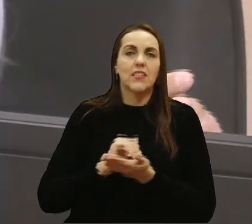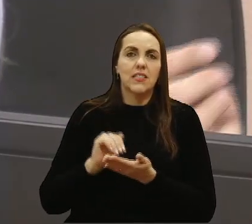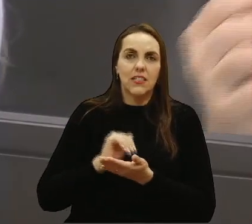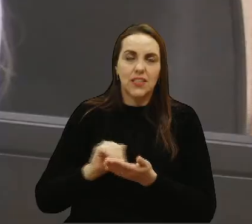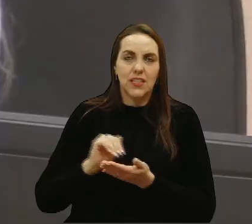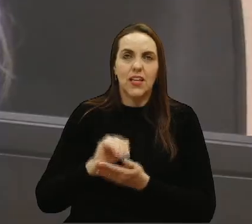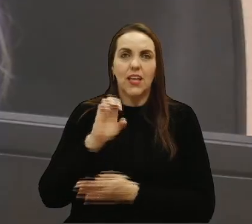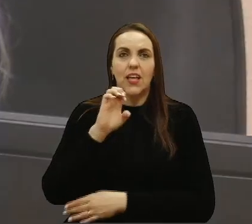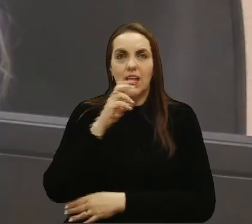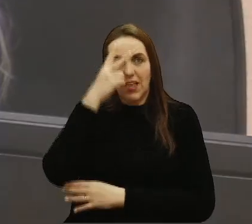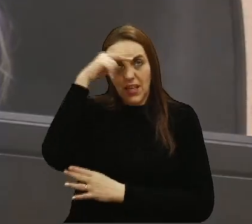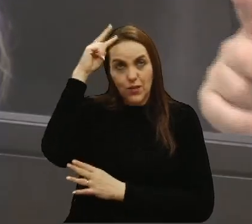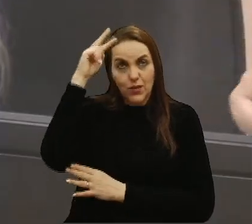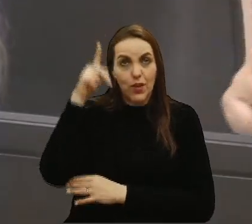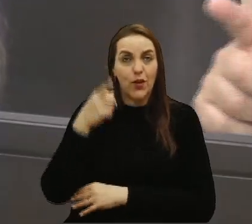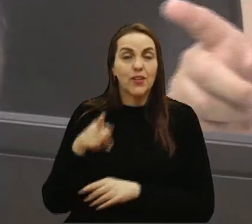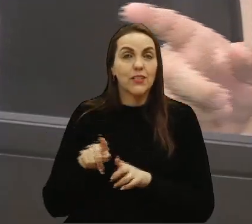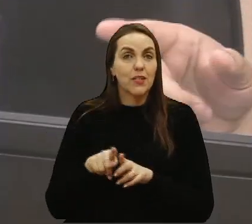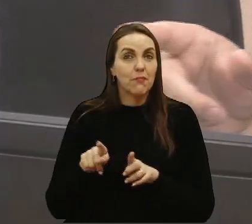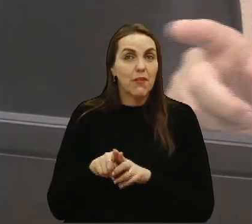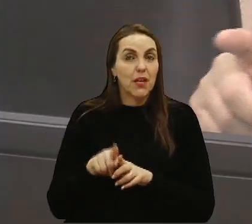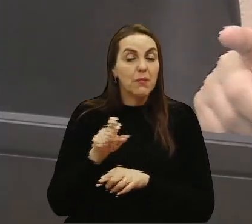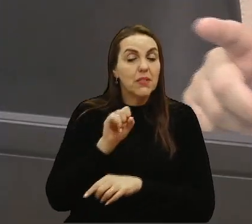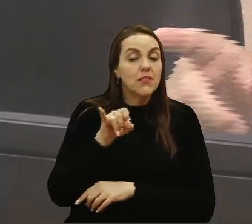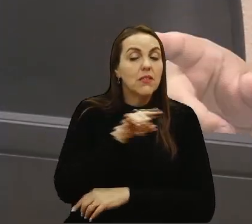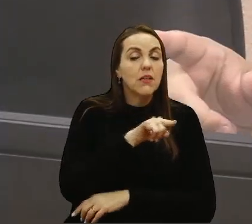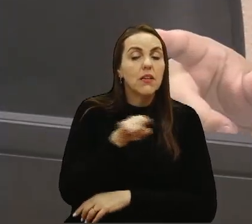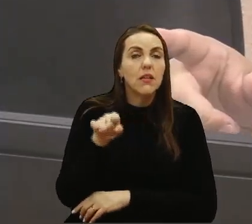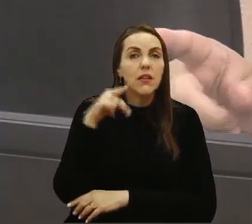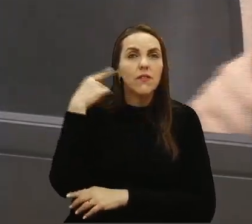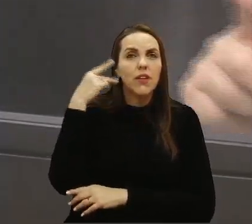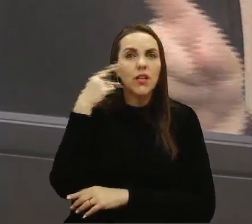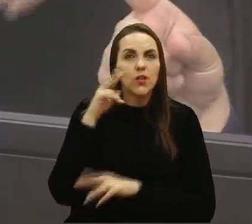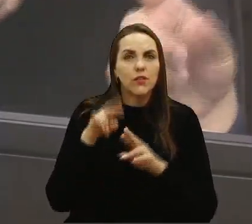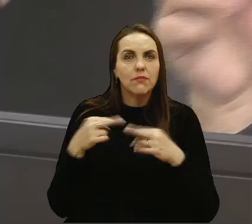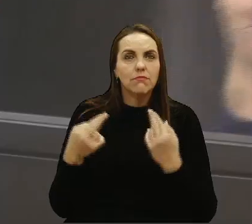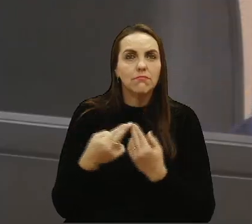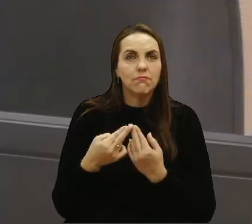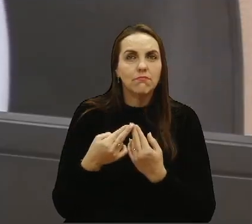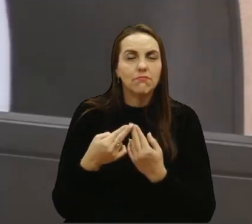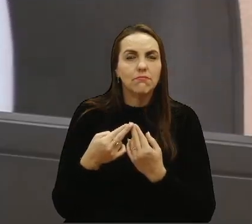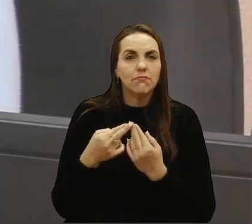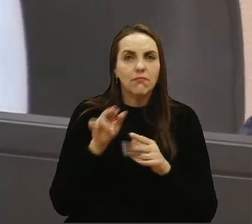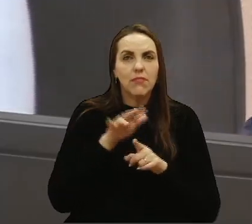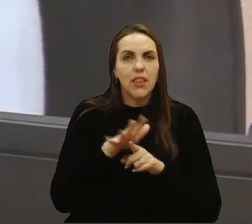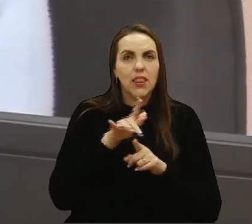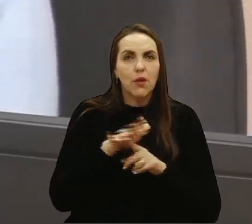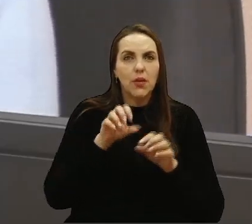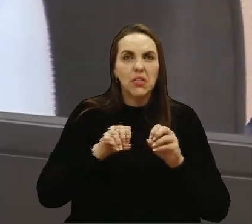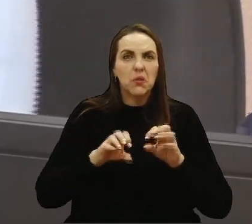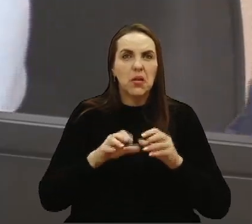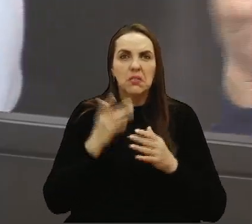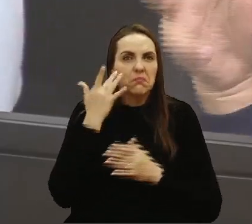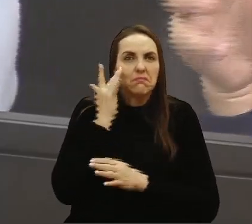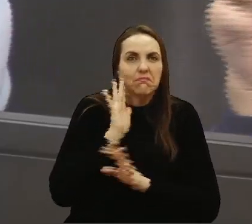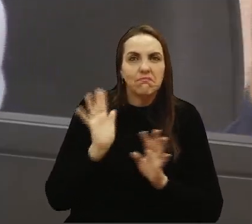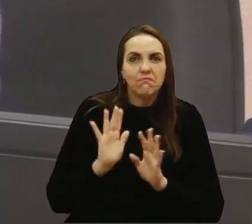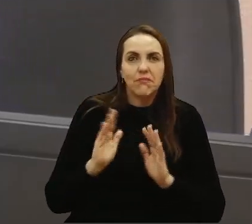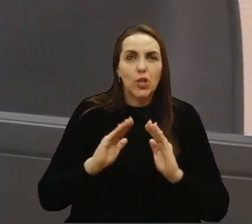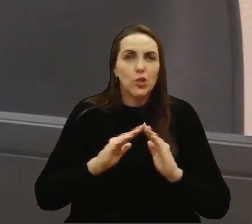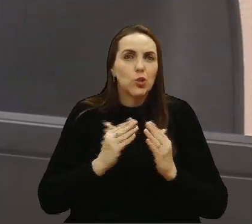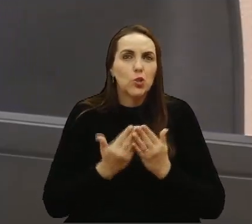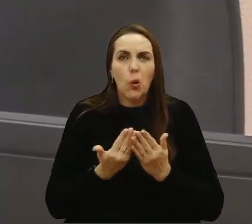secretário Edson da Rosa. Mas se os vereadores aqui numa sessão levantarem uma demanda da educação, sei lá, uma escolinha